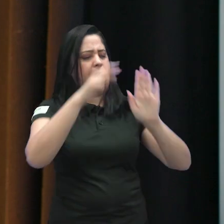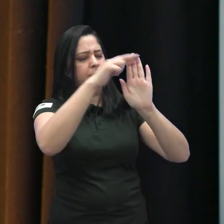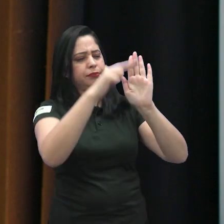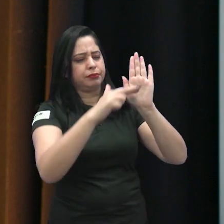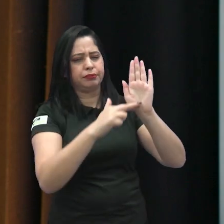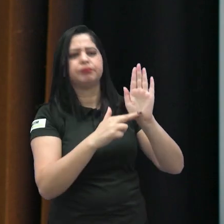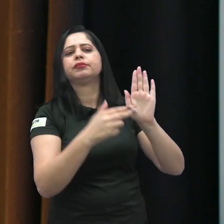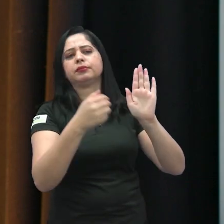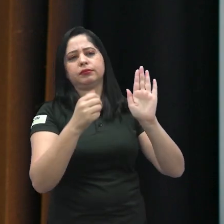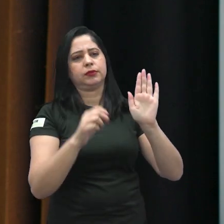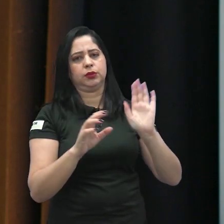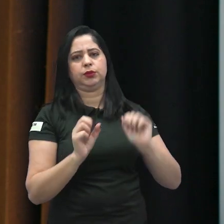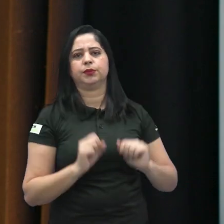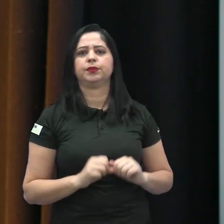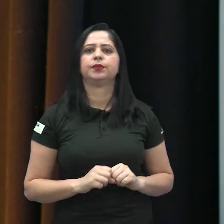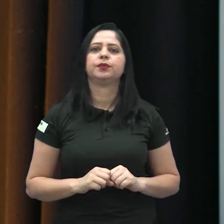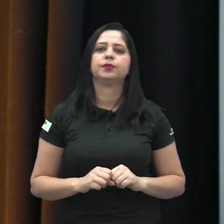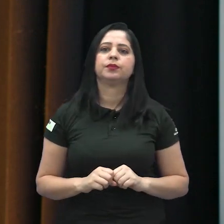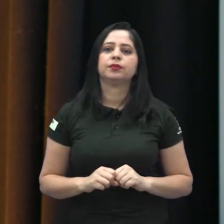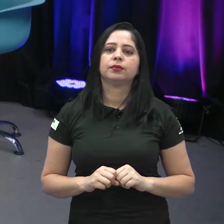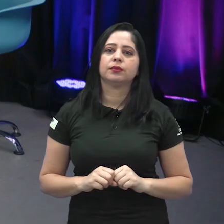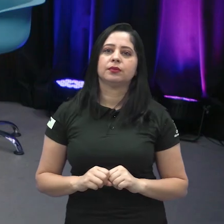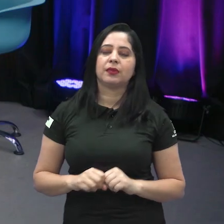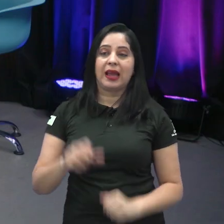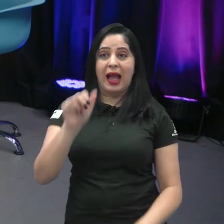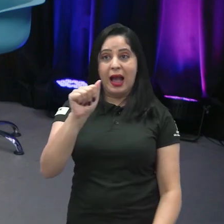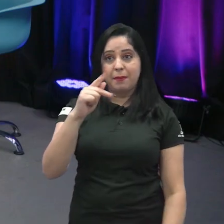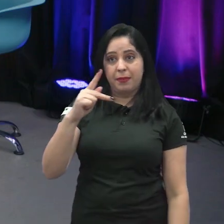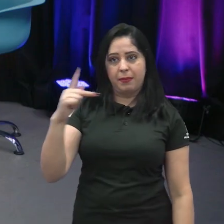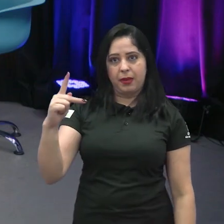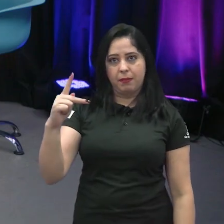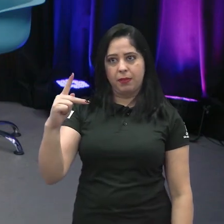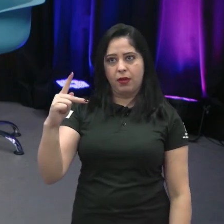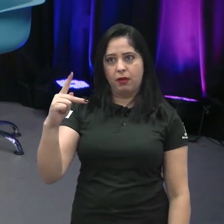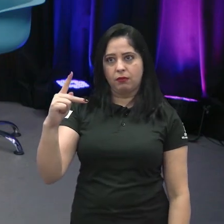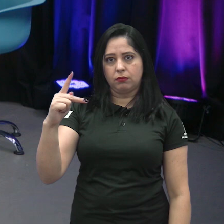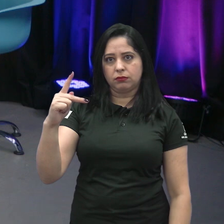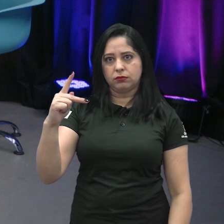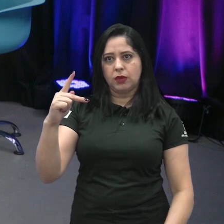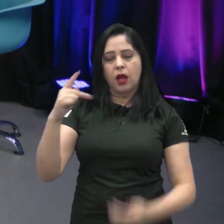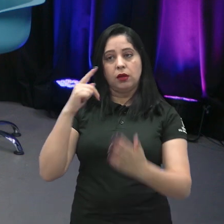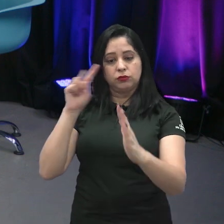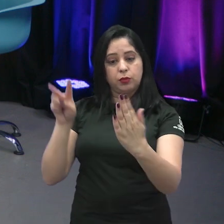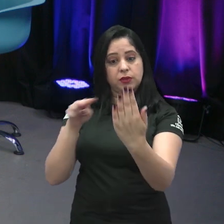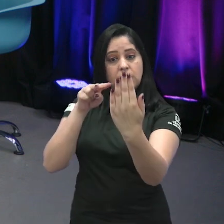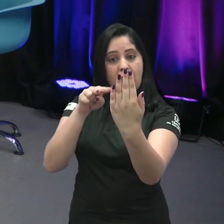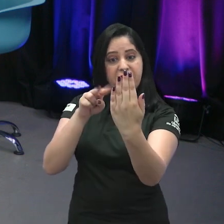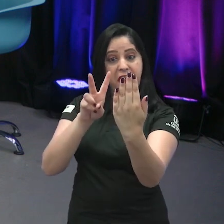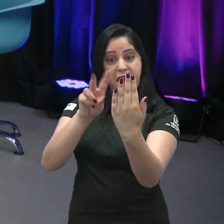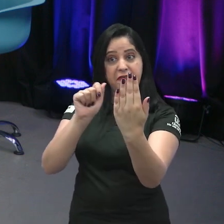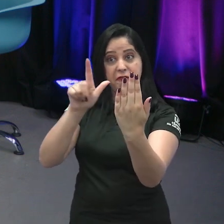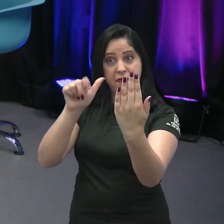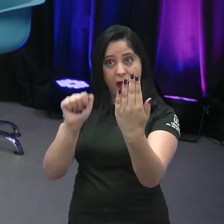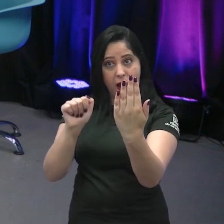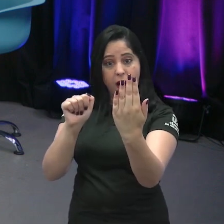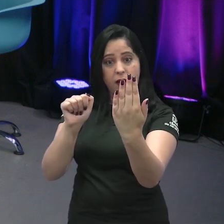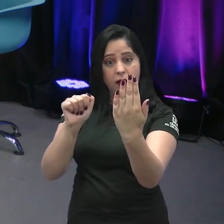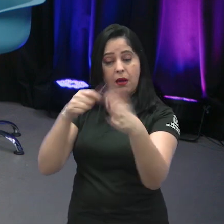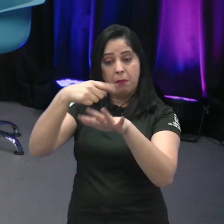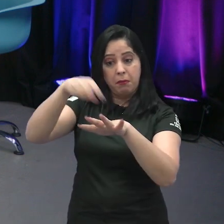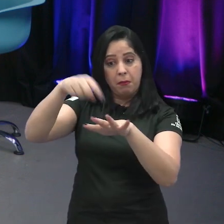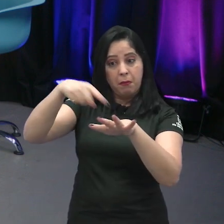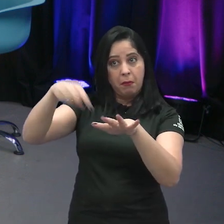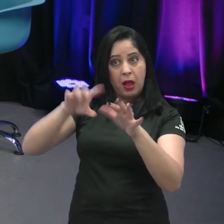todo o cronograma ali de seletivas. E, vereador, no aplicativo a gente já consegue ver também as vagas que estão disponíveis para todas